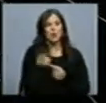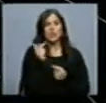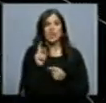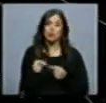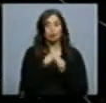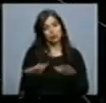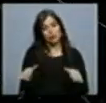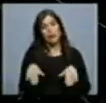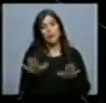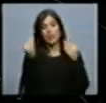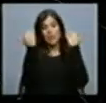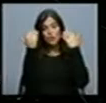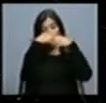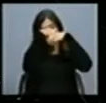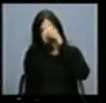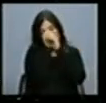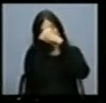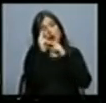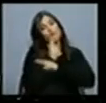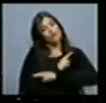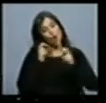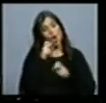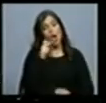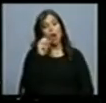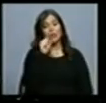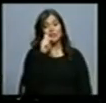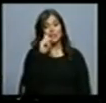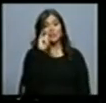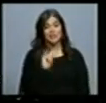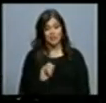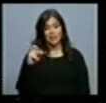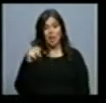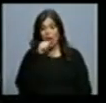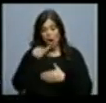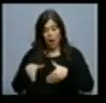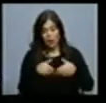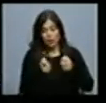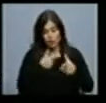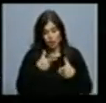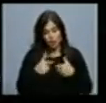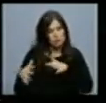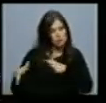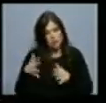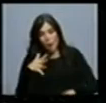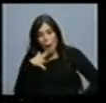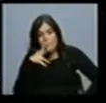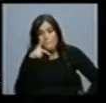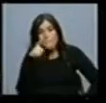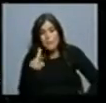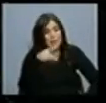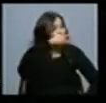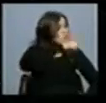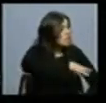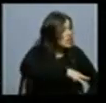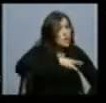dados feitos pelo Gaia, este rio de estrelas terá aproximadamente 1.000 milhões de